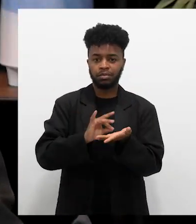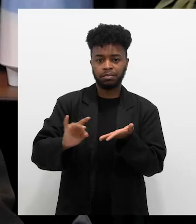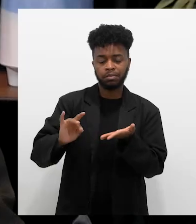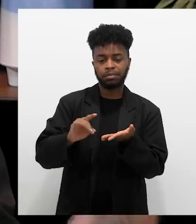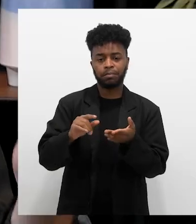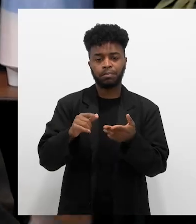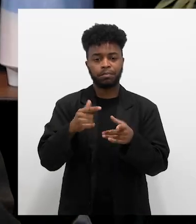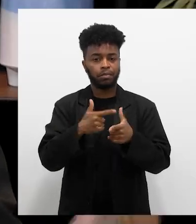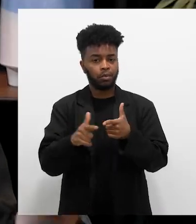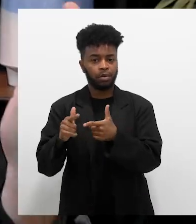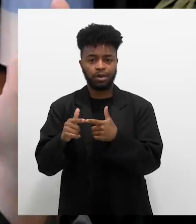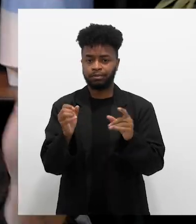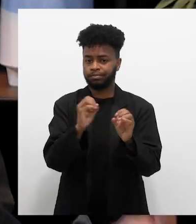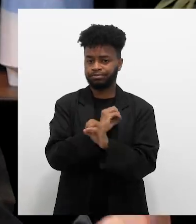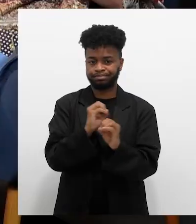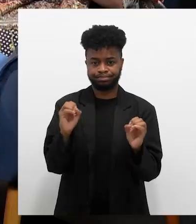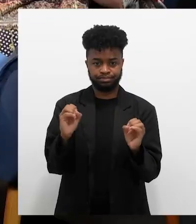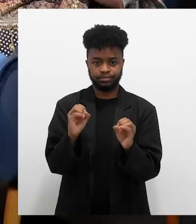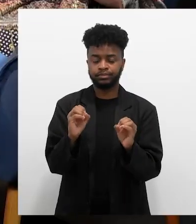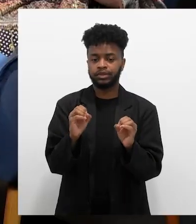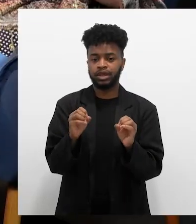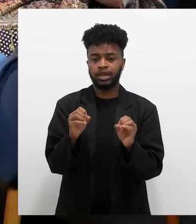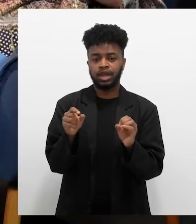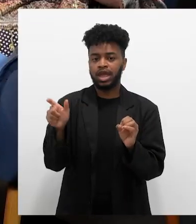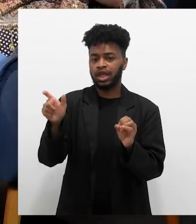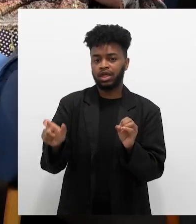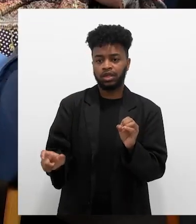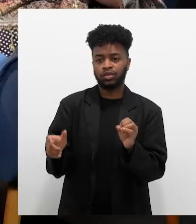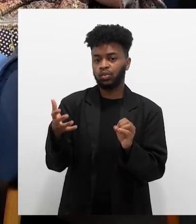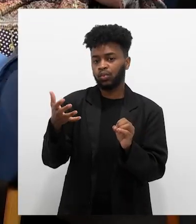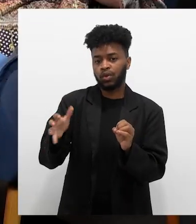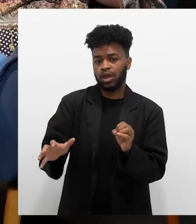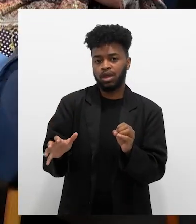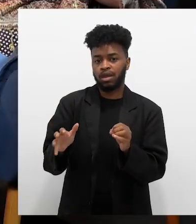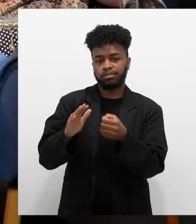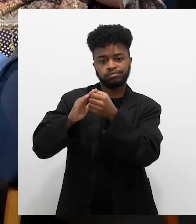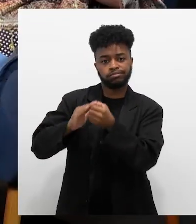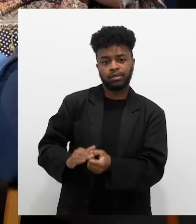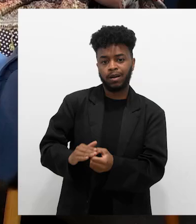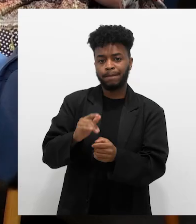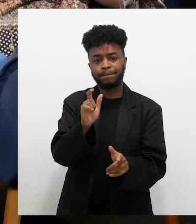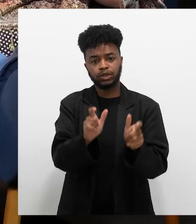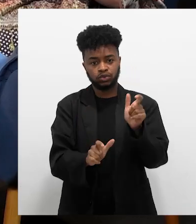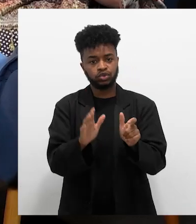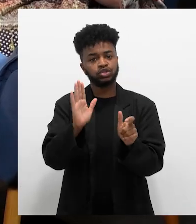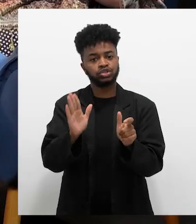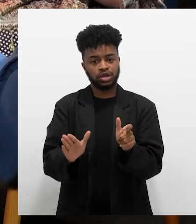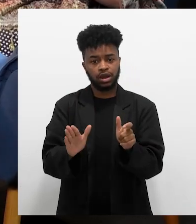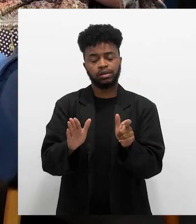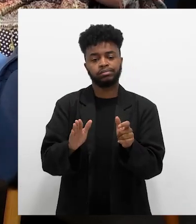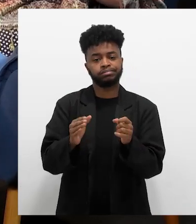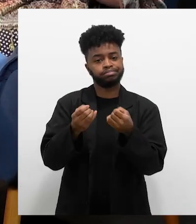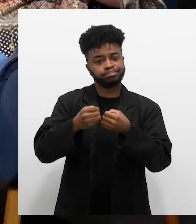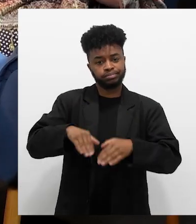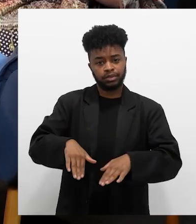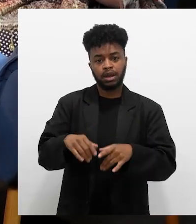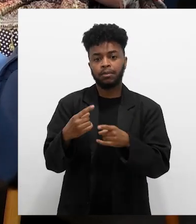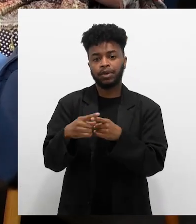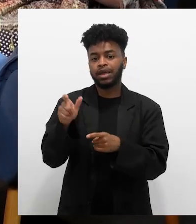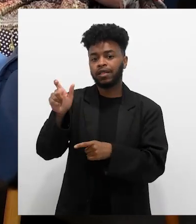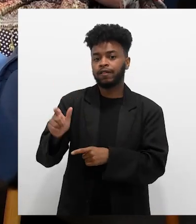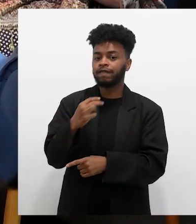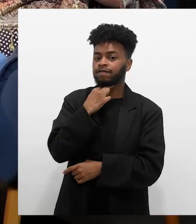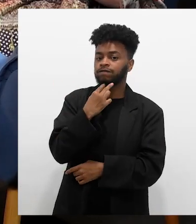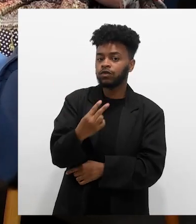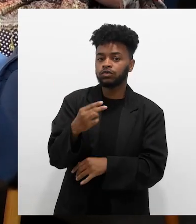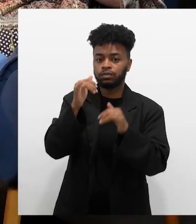discórdia. Que não contem com ele para marginalizar ainda mais as pessoas que já estão marginalizadas. Que ele será uma voz